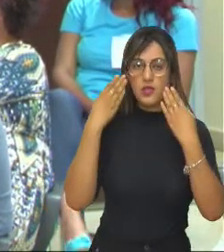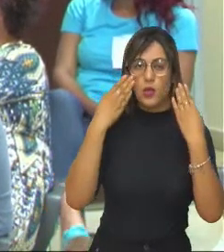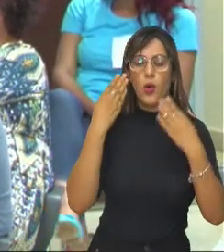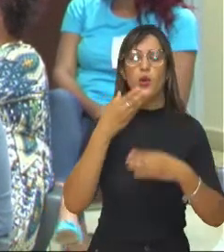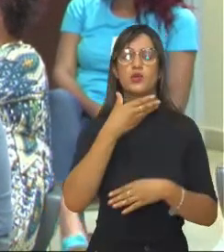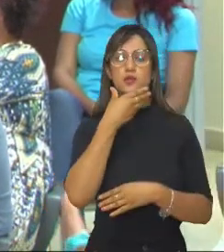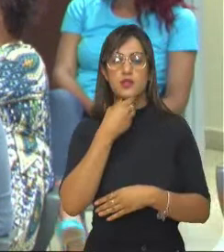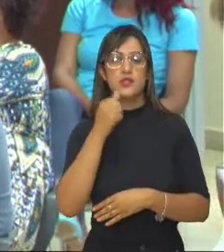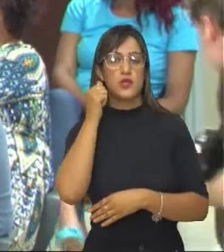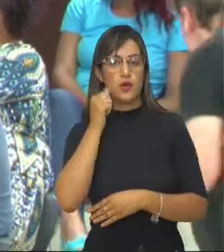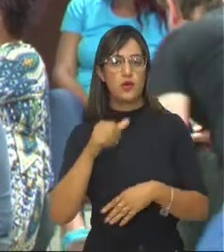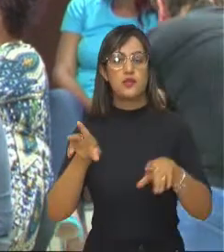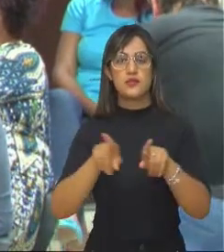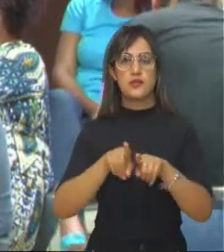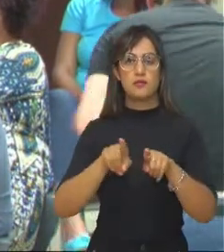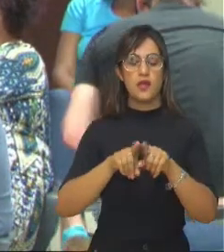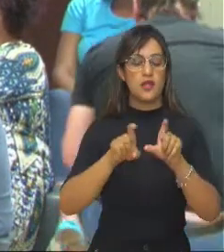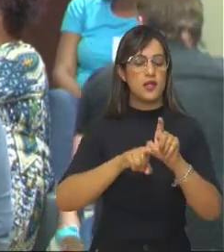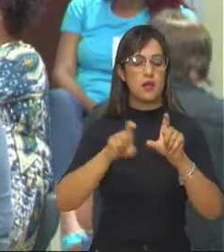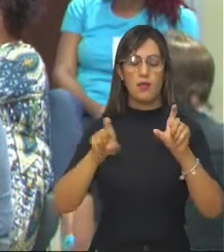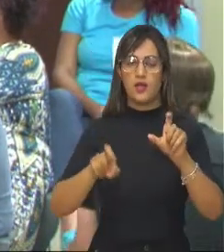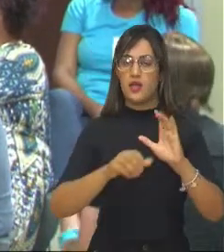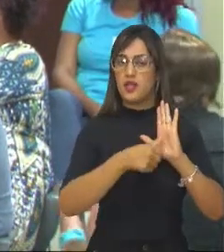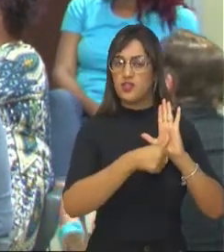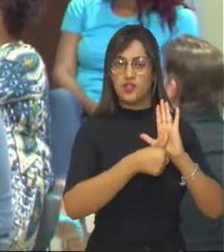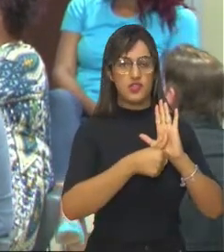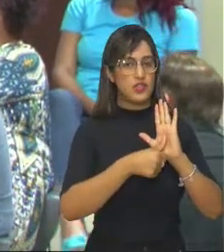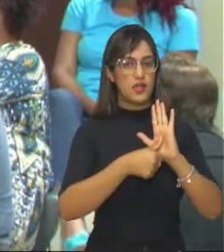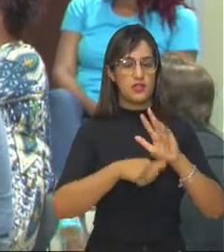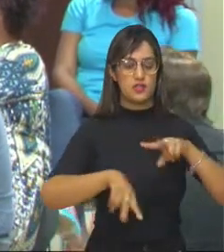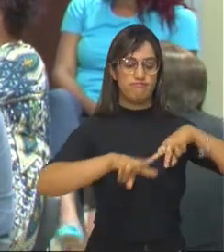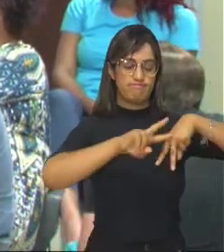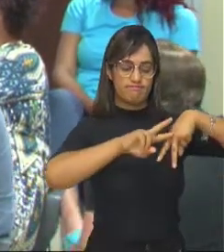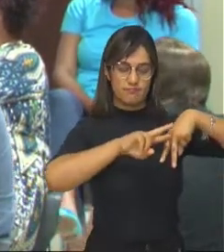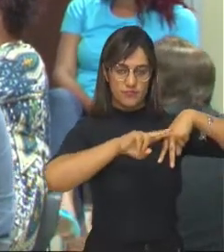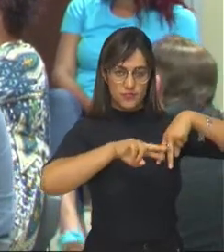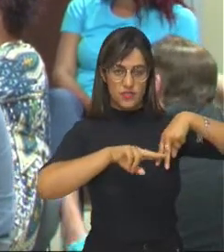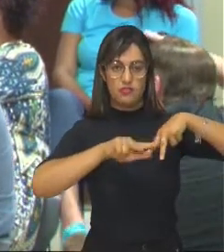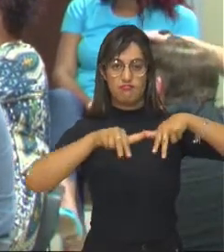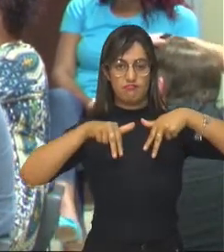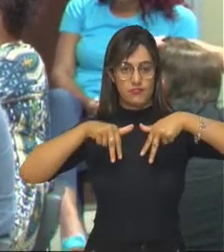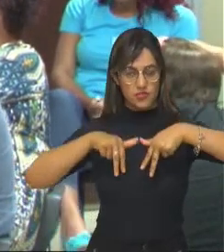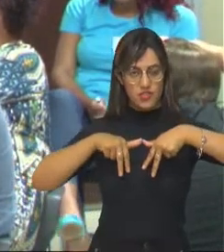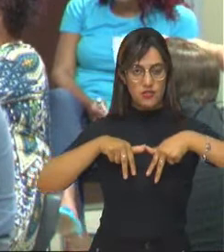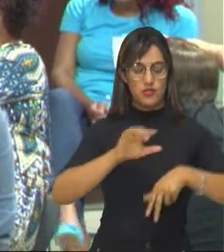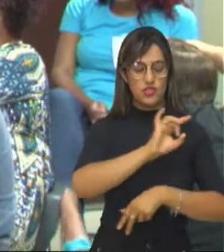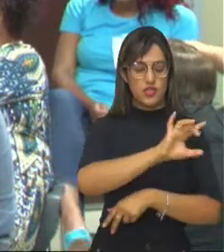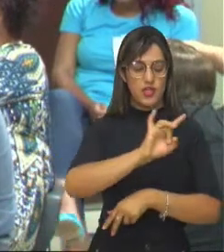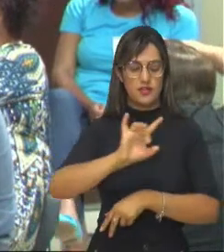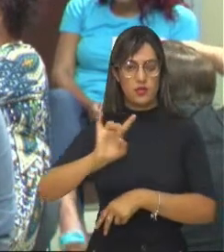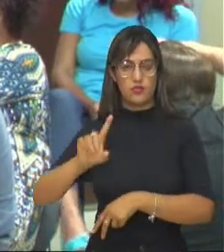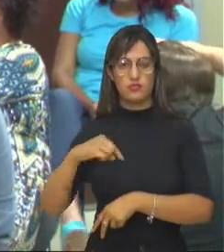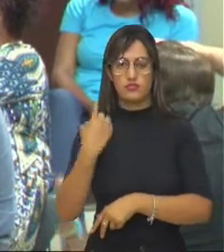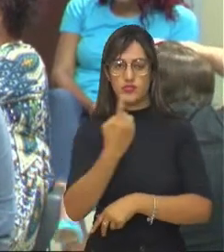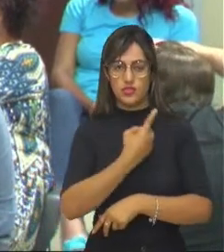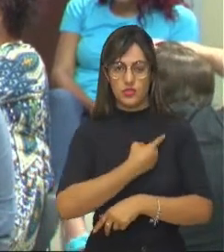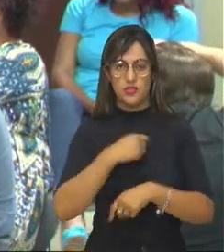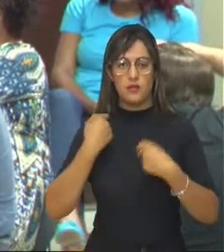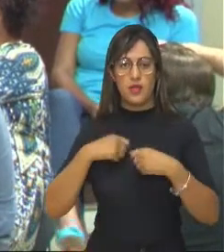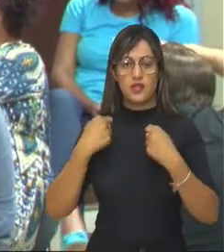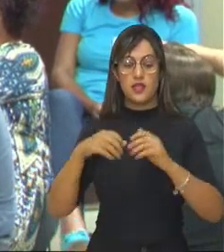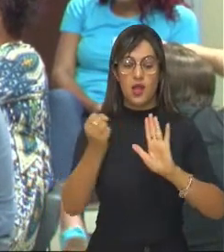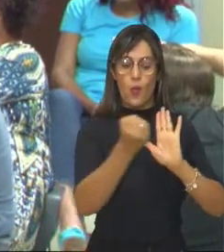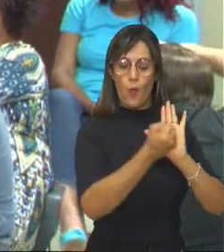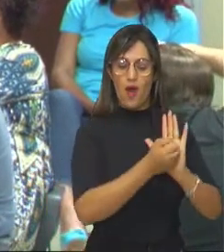psicólogues, independente da identidade de gênero de cada um de nós, precisa ter João Walter Nery como um símbolo, como